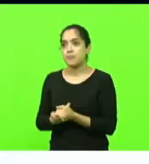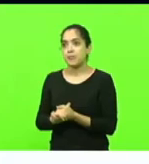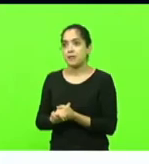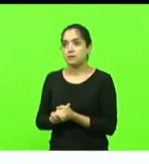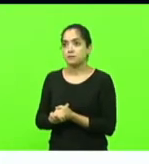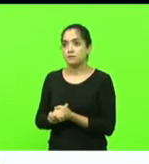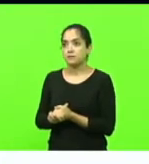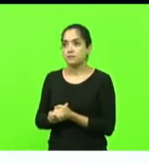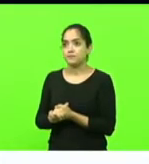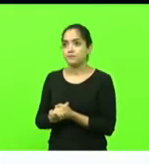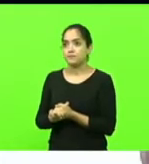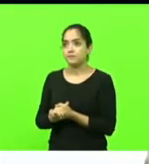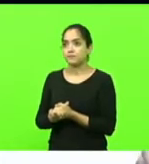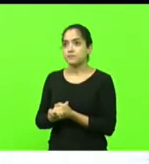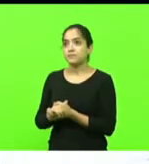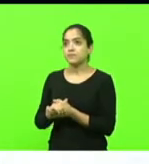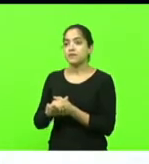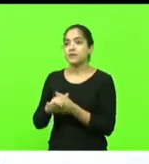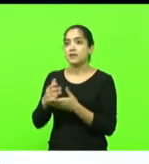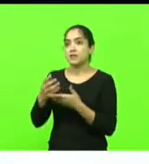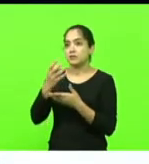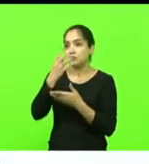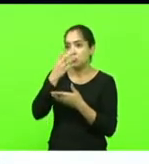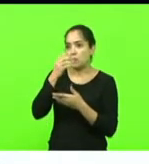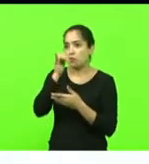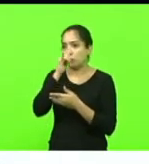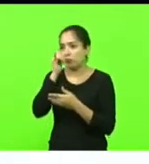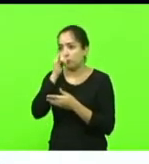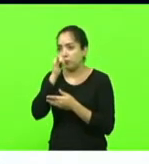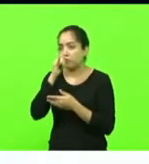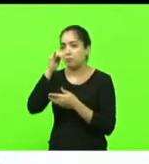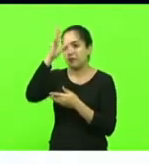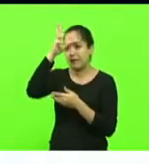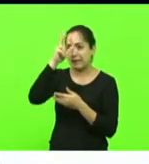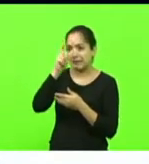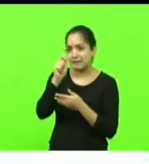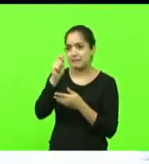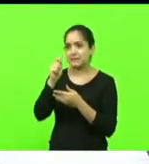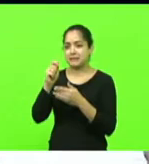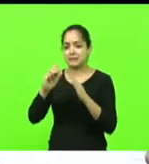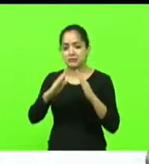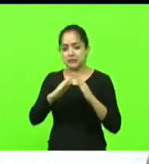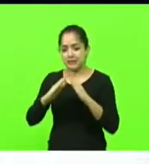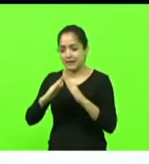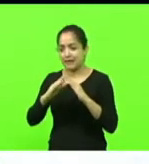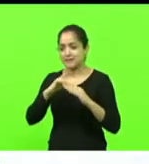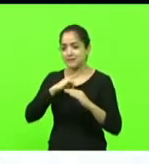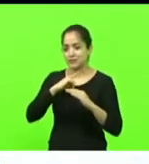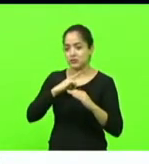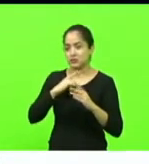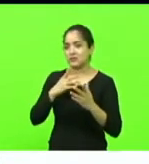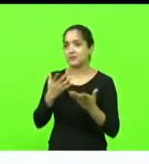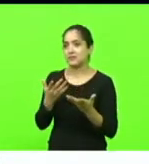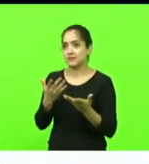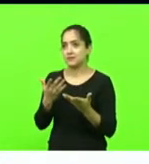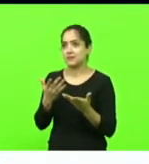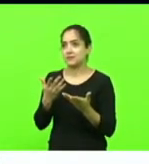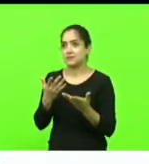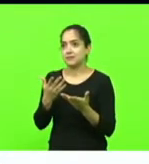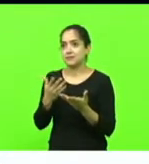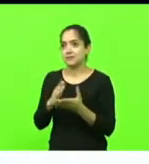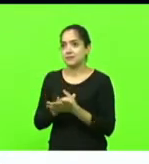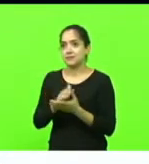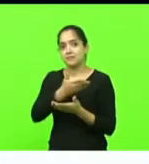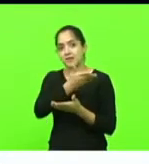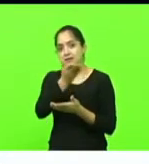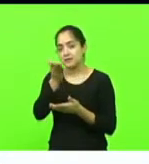Me criei com o porco criado em casa, né, com a galinha criada em casa. Está todo mundo aí, né? Está todo mundo